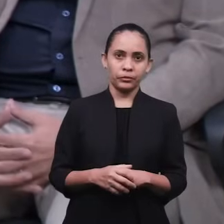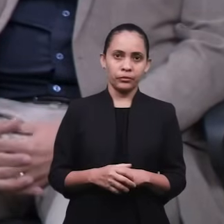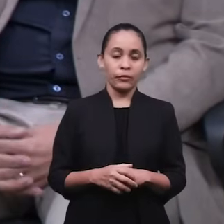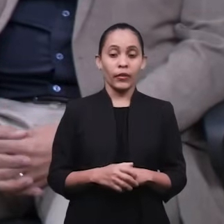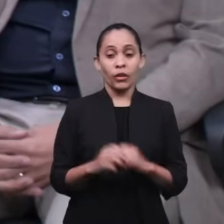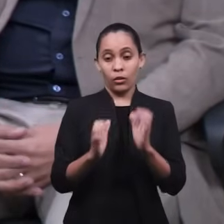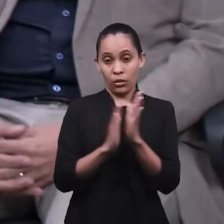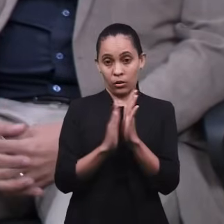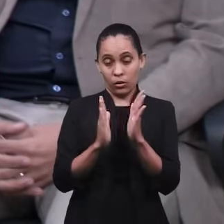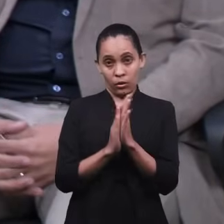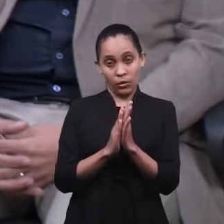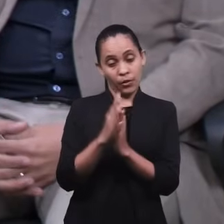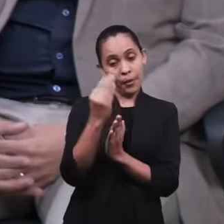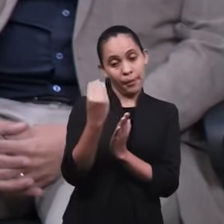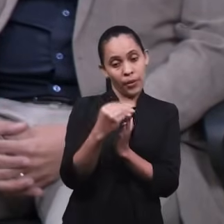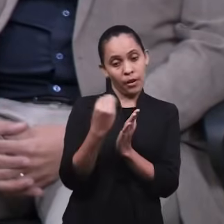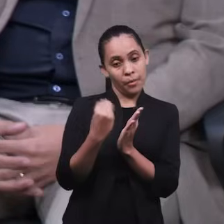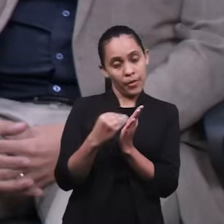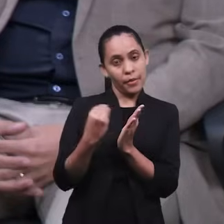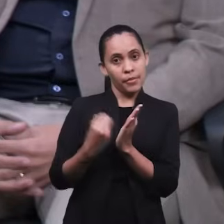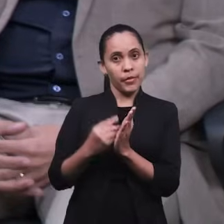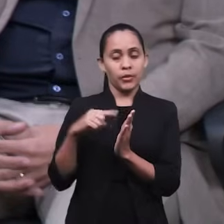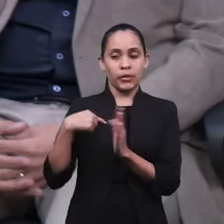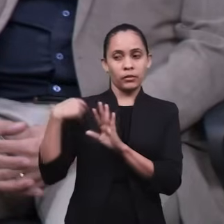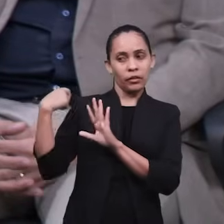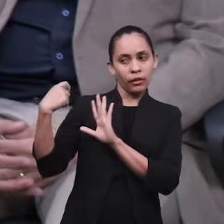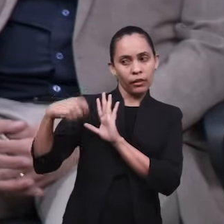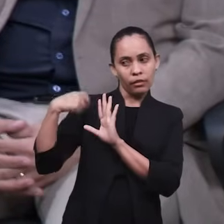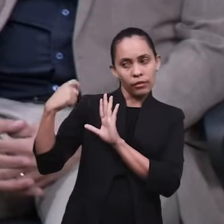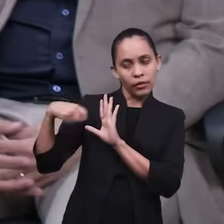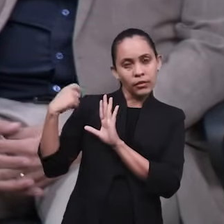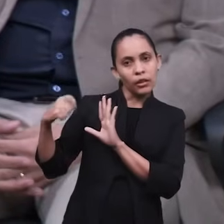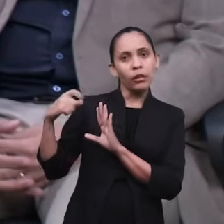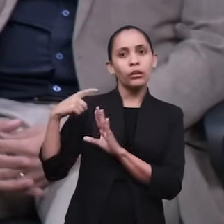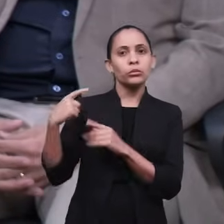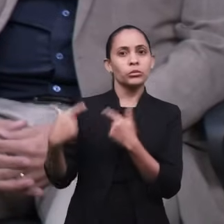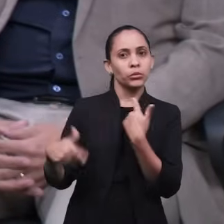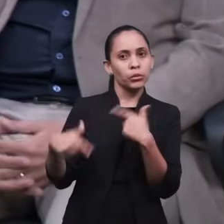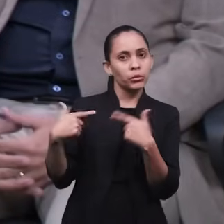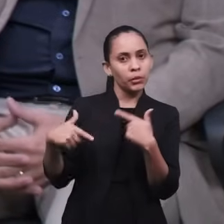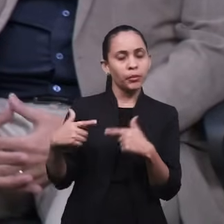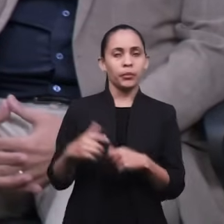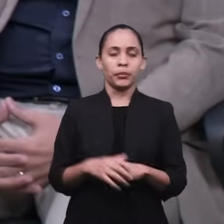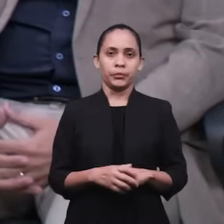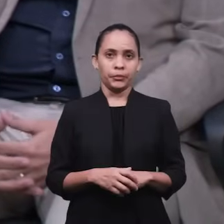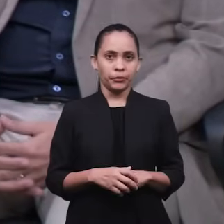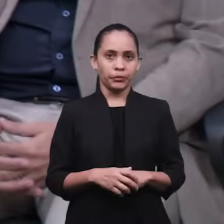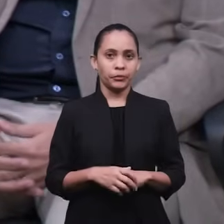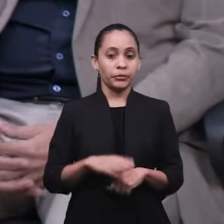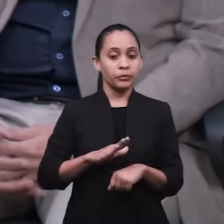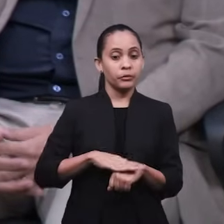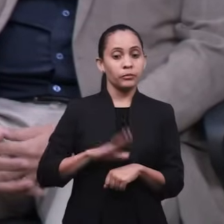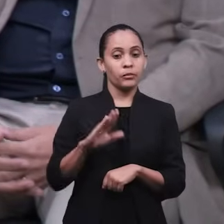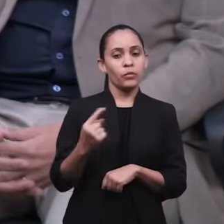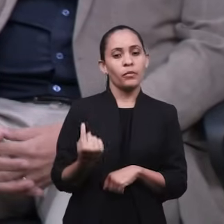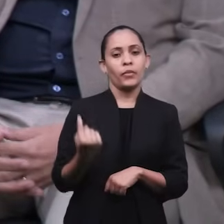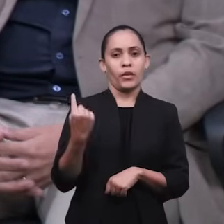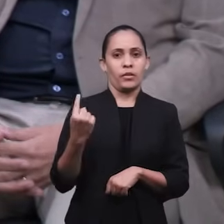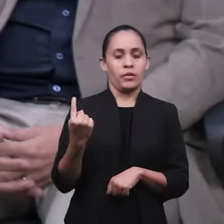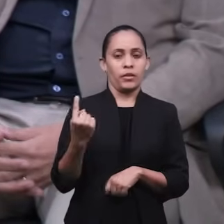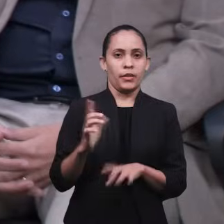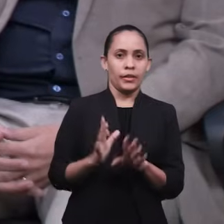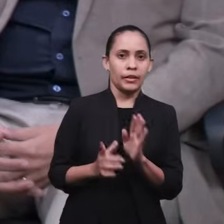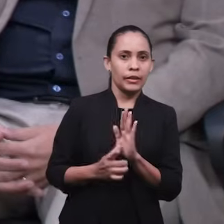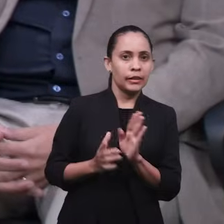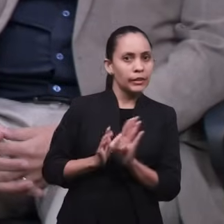né? Quando os louvores são da coletânea, nós fazemos as gravações, fazemos todo o trabalho que tem que ser feito, mas inicialmente